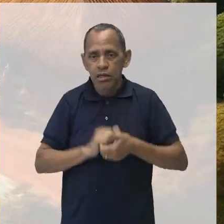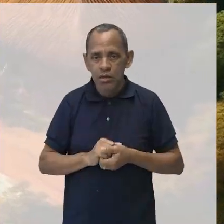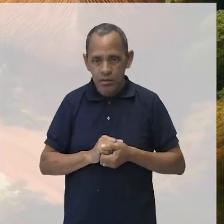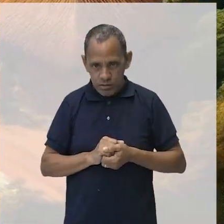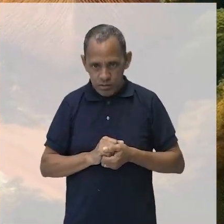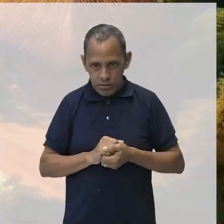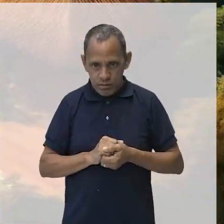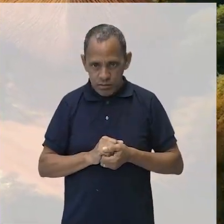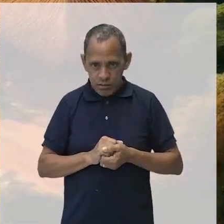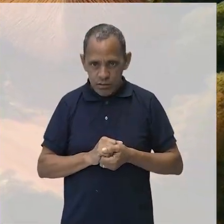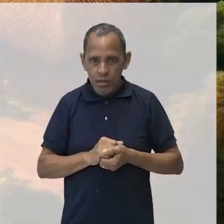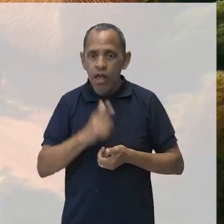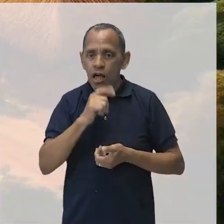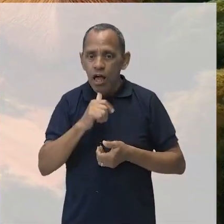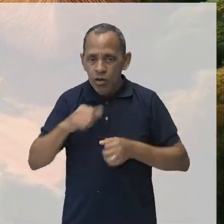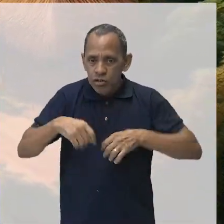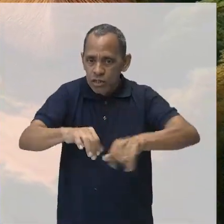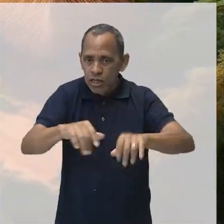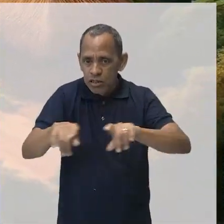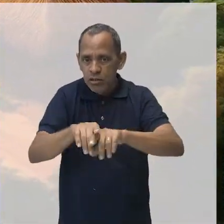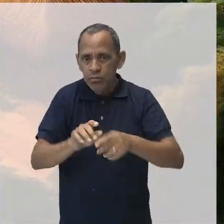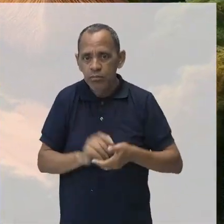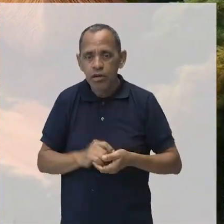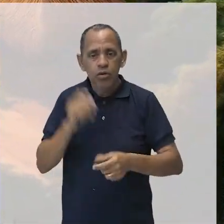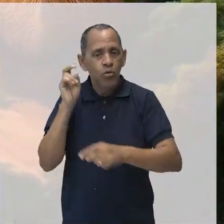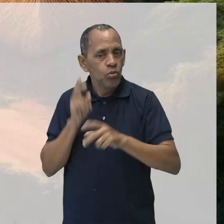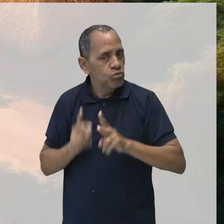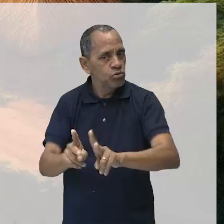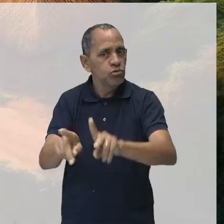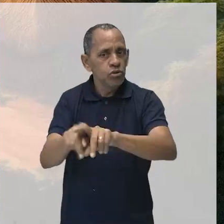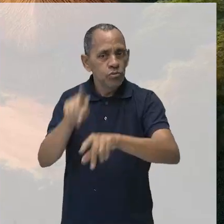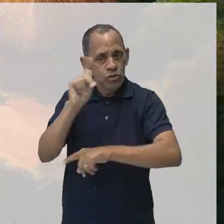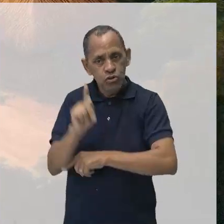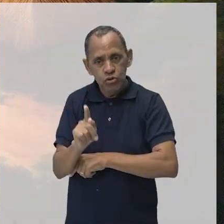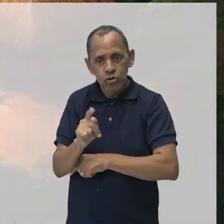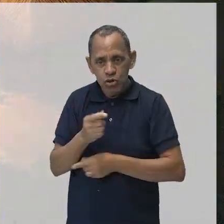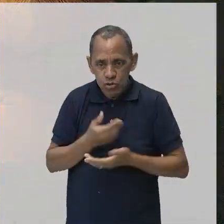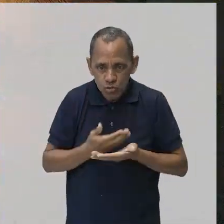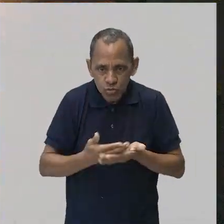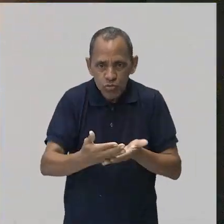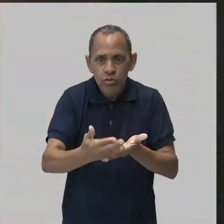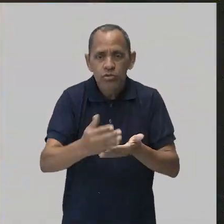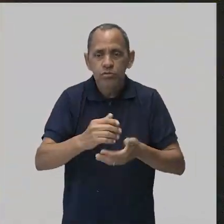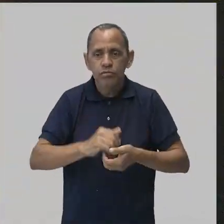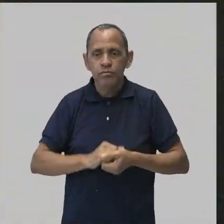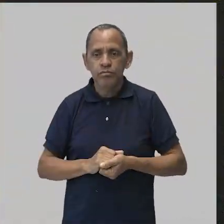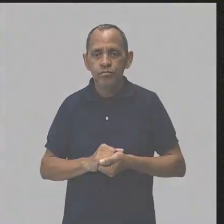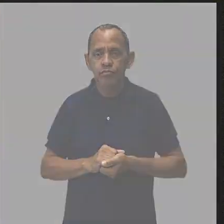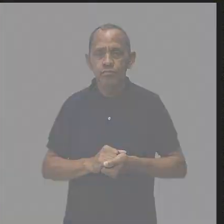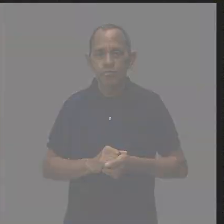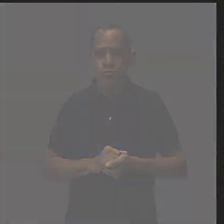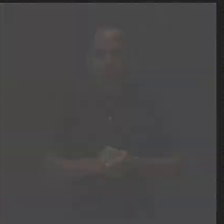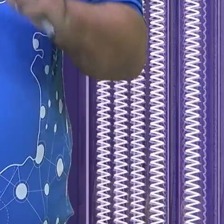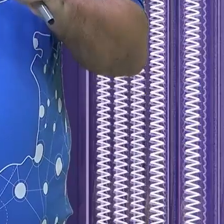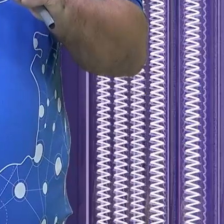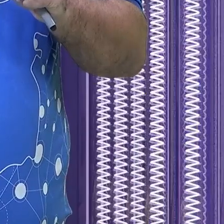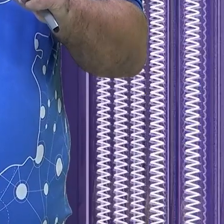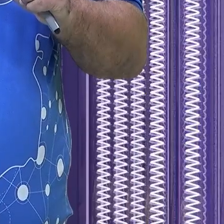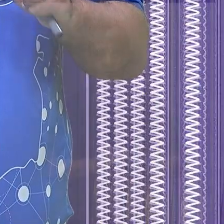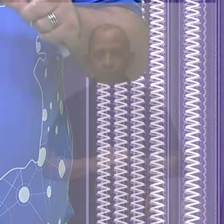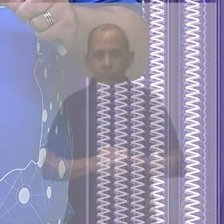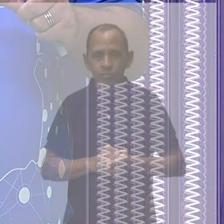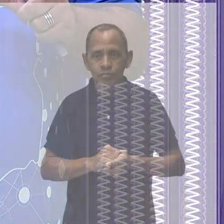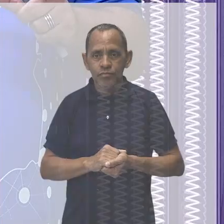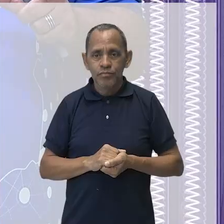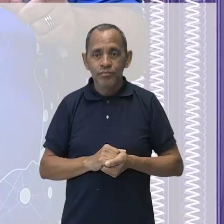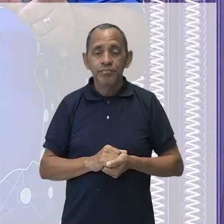do Araguaia, vivendo em harmonia com a terra e as águas, mantendo viva a memória de suas origens.